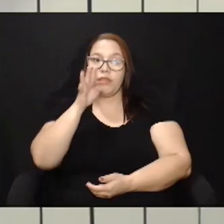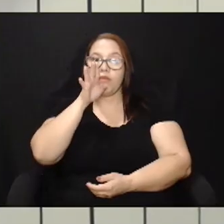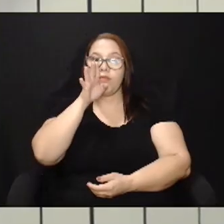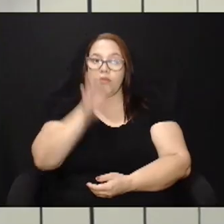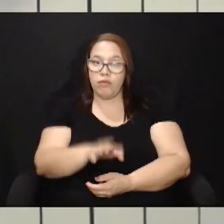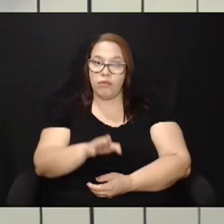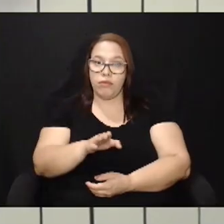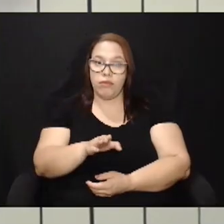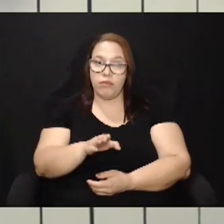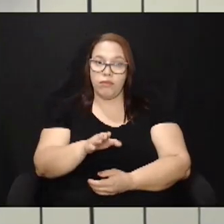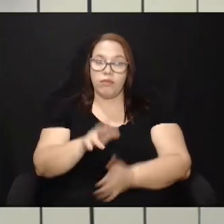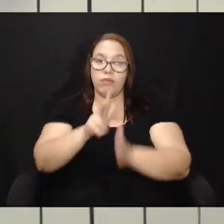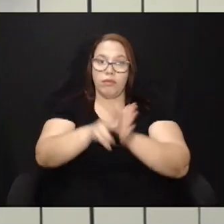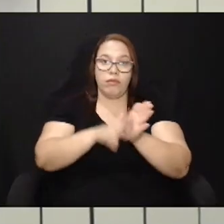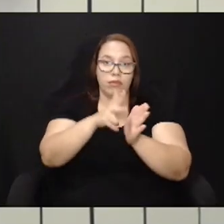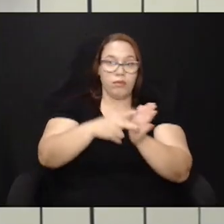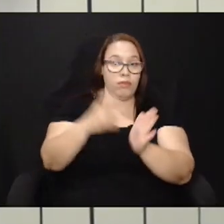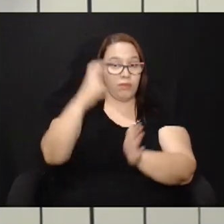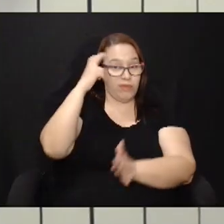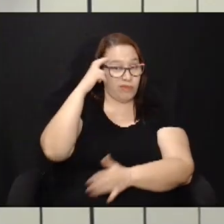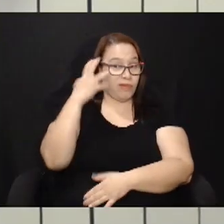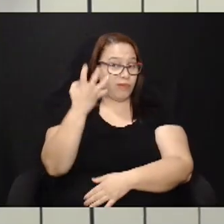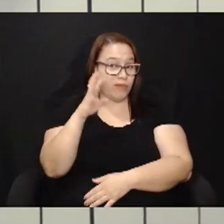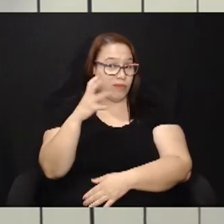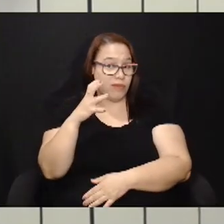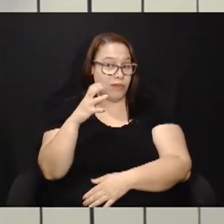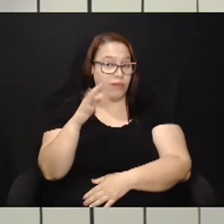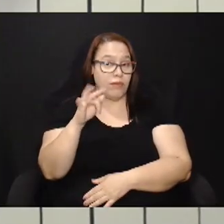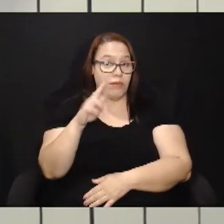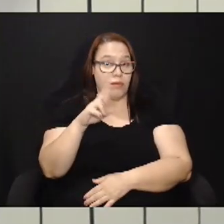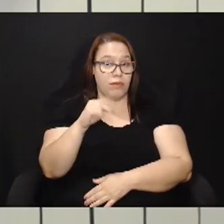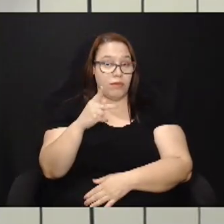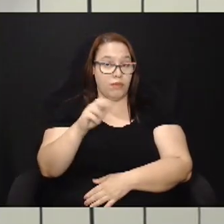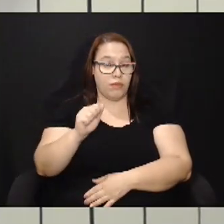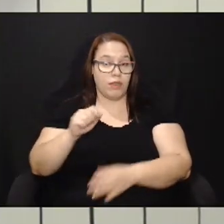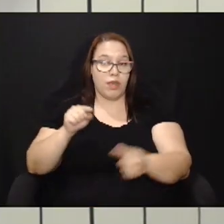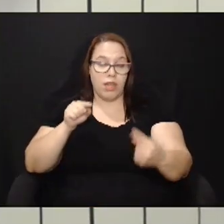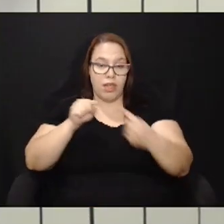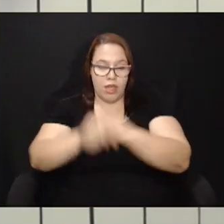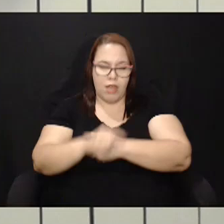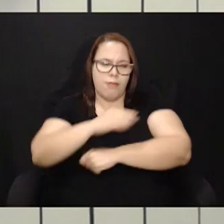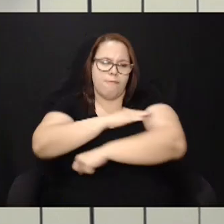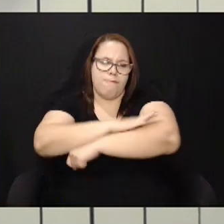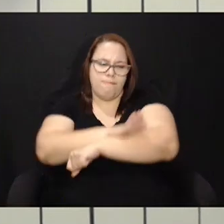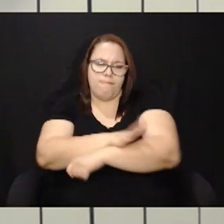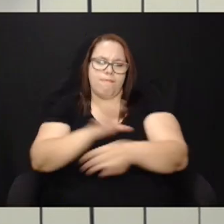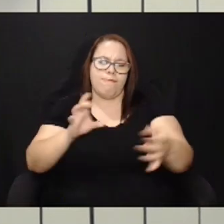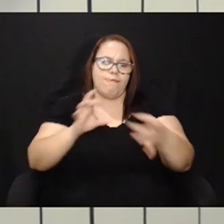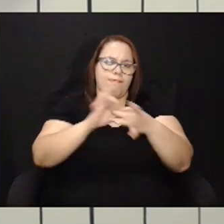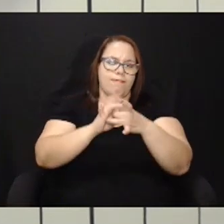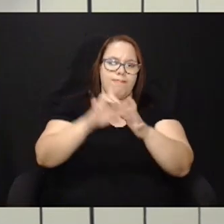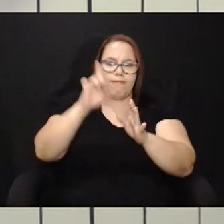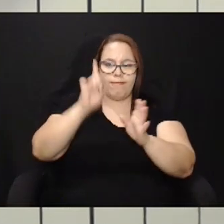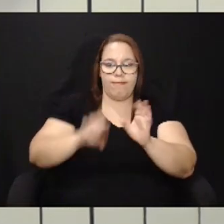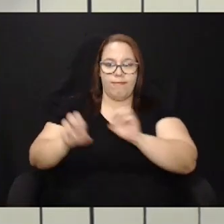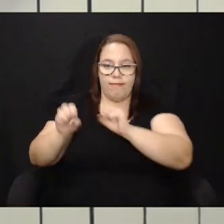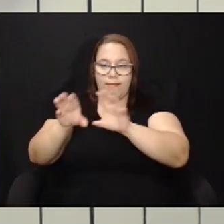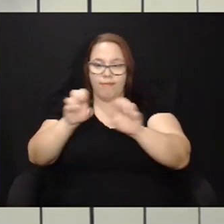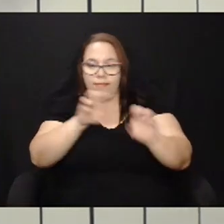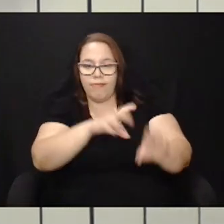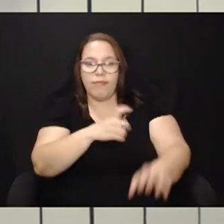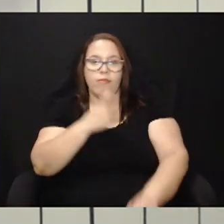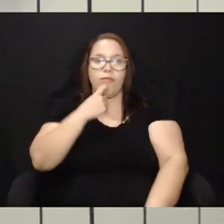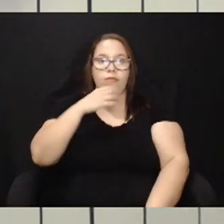Estação Cultura, a 4ª trilha antirracista, vinculada à Diretoria de Ensino Região Campinas